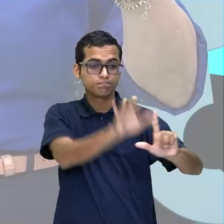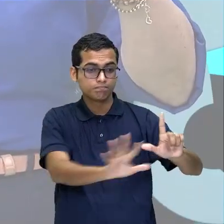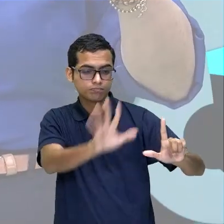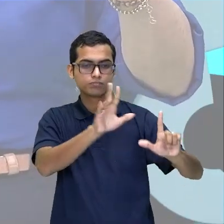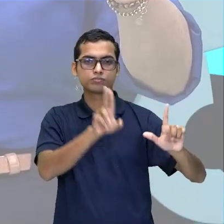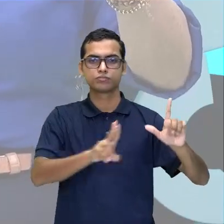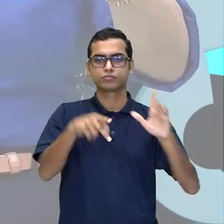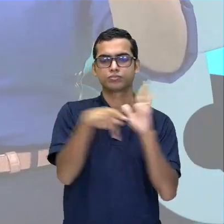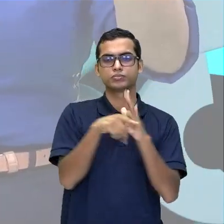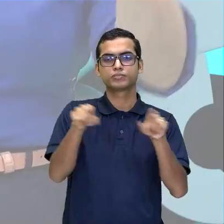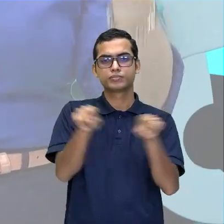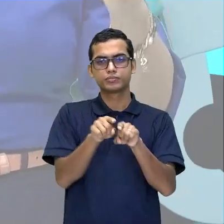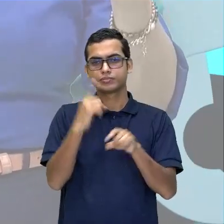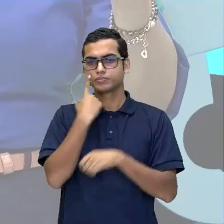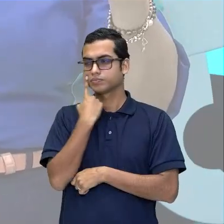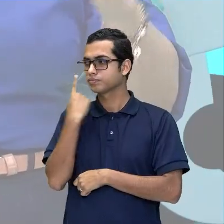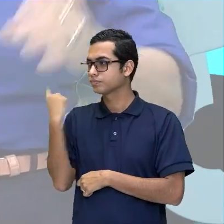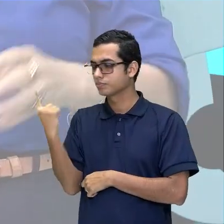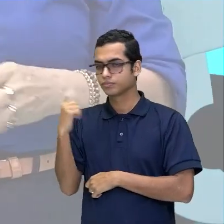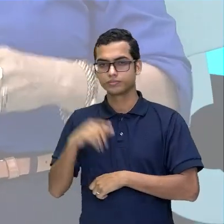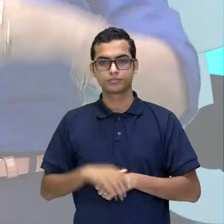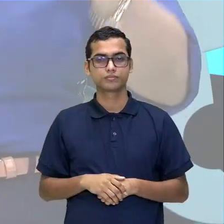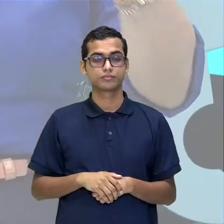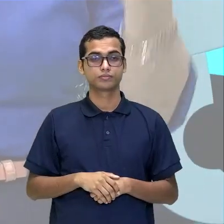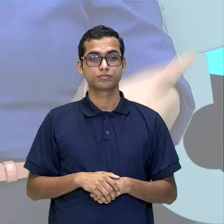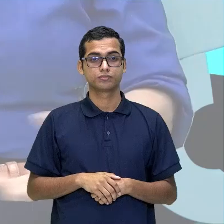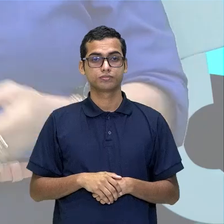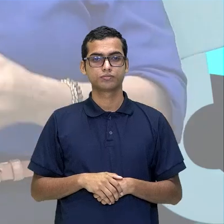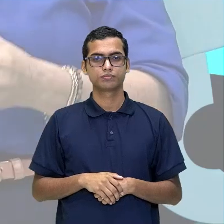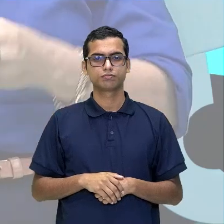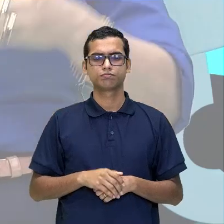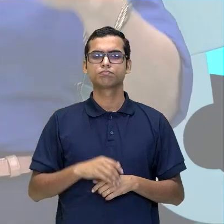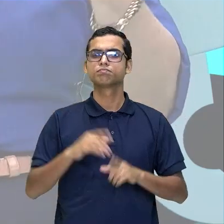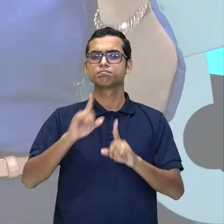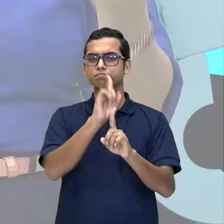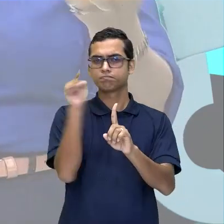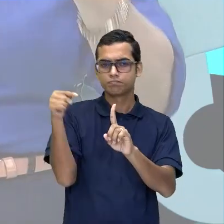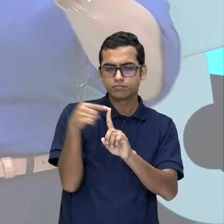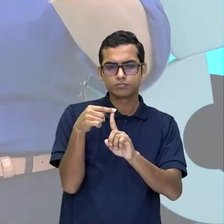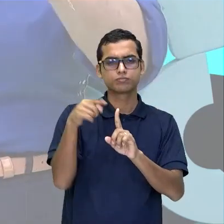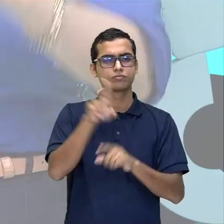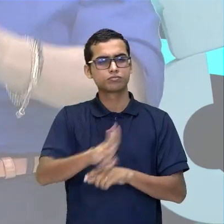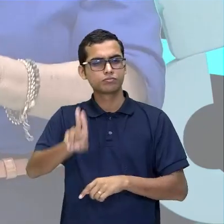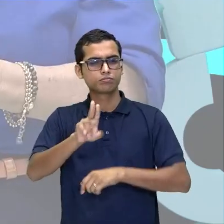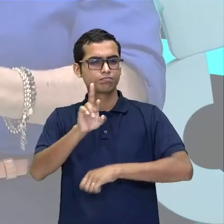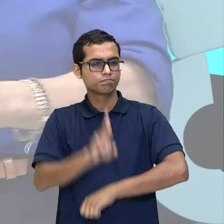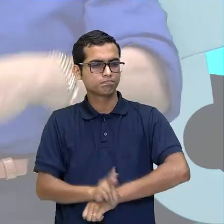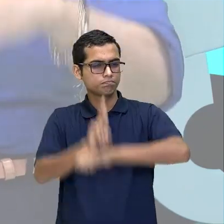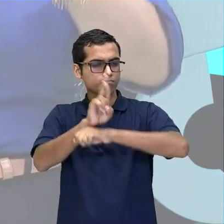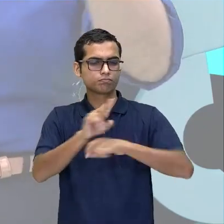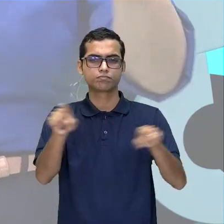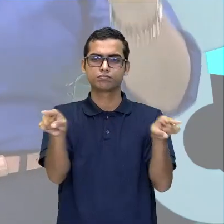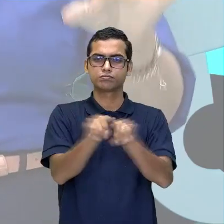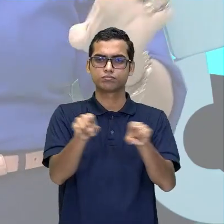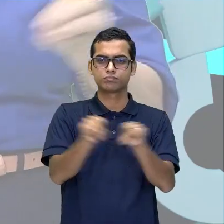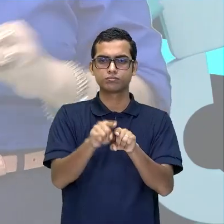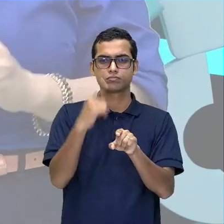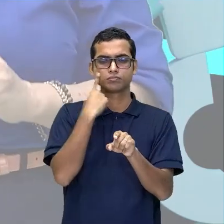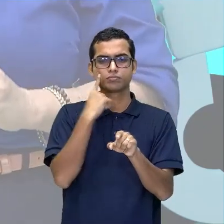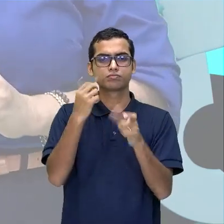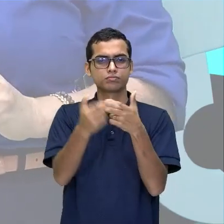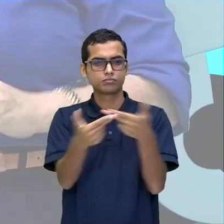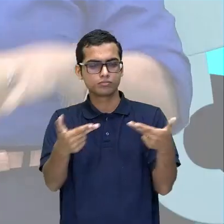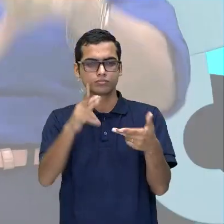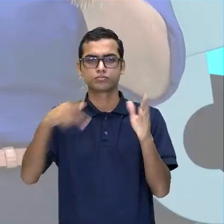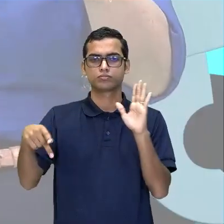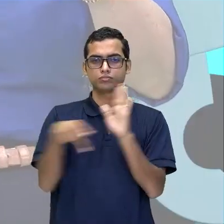torna-se um ambiente assim, programado, com esses recursos e as interfaces, que são as ferramentas bem